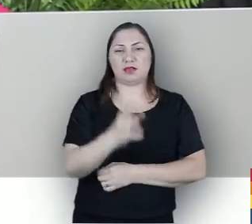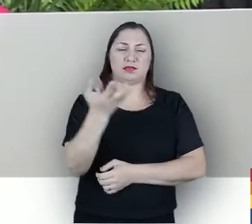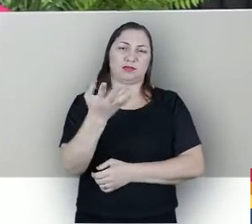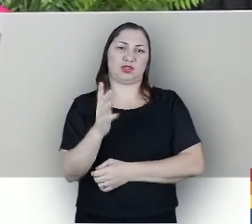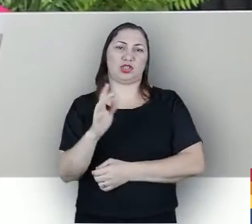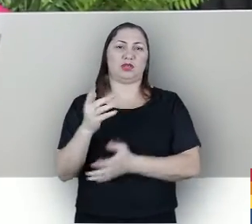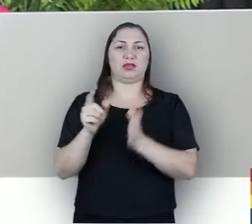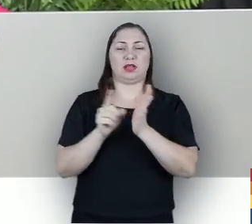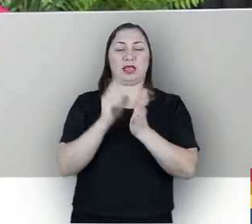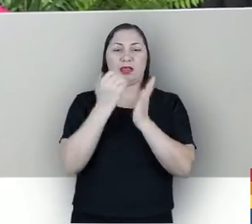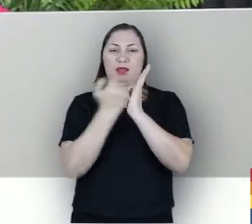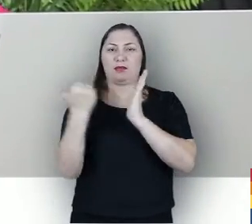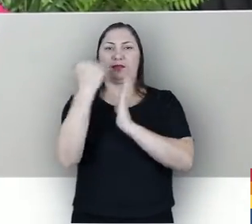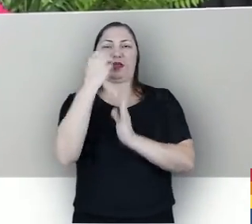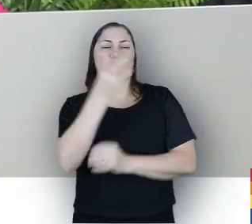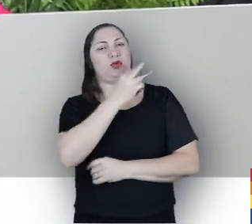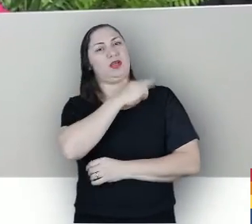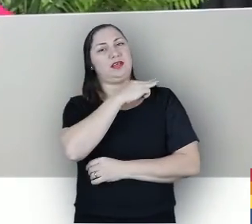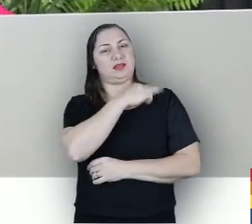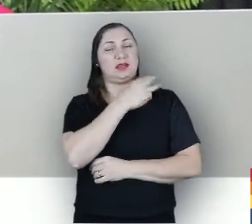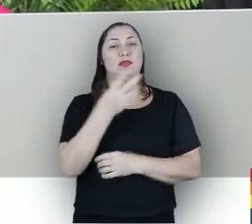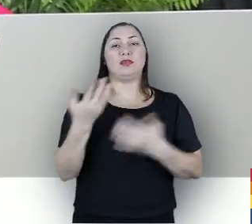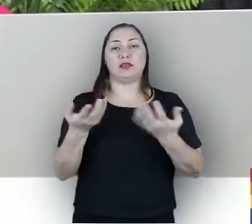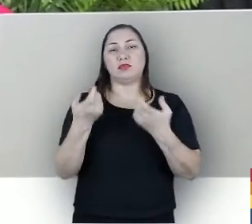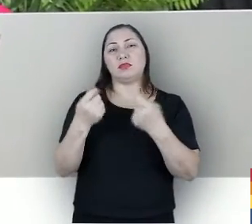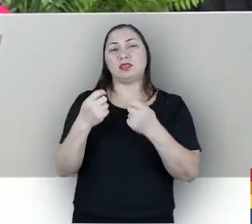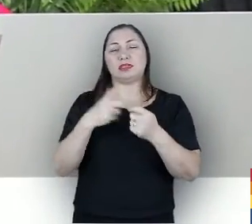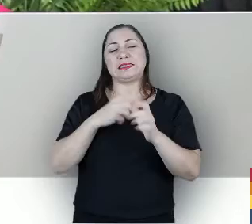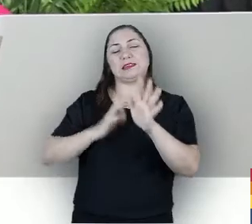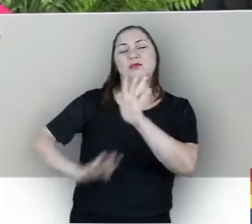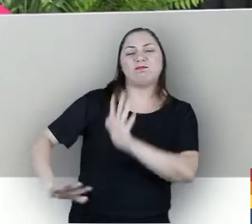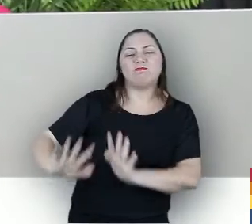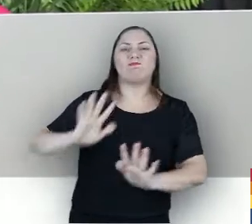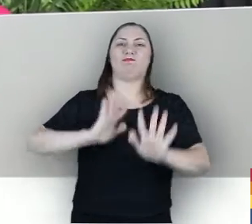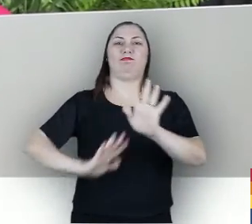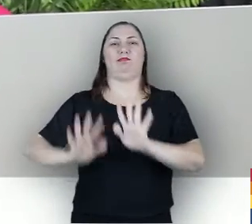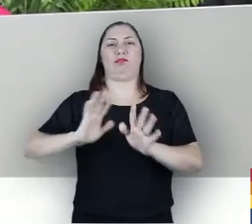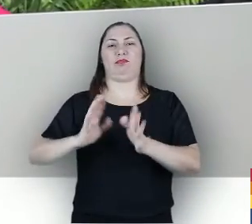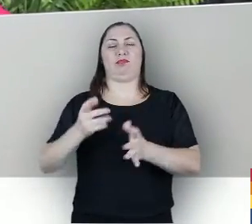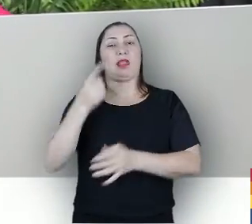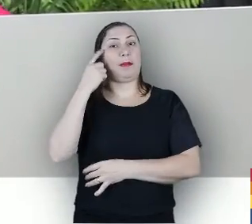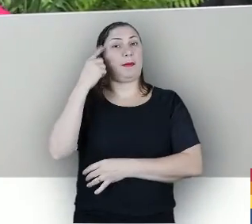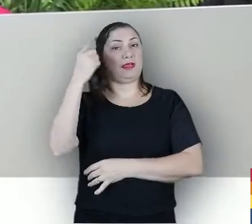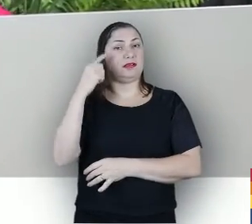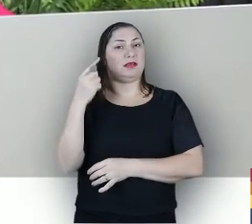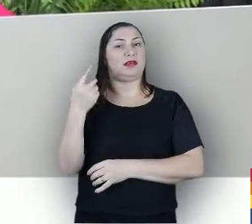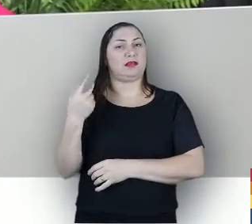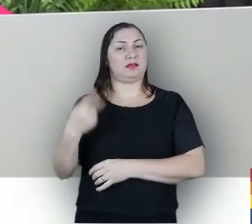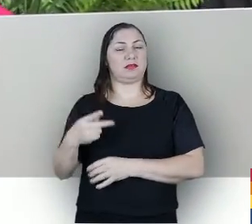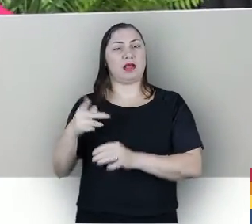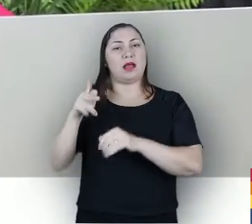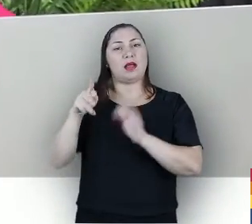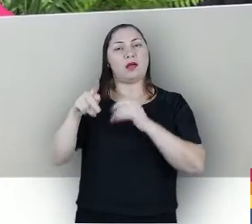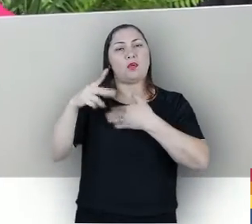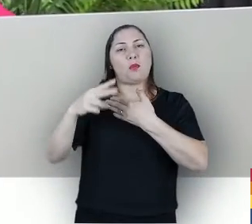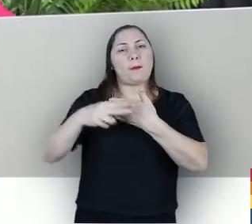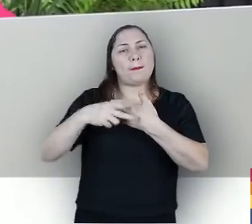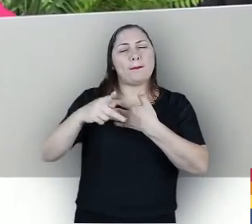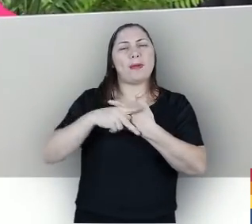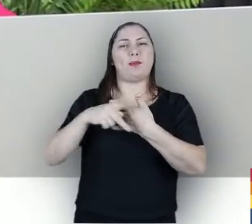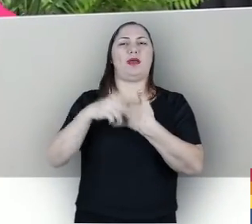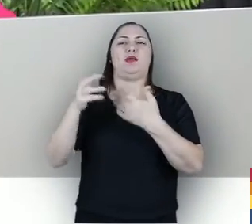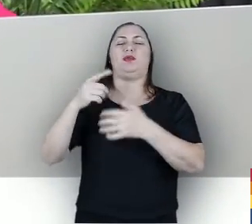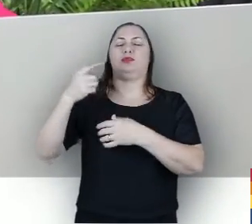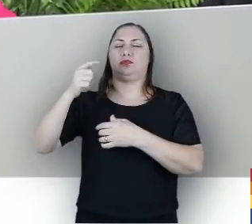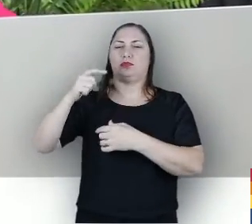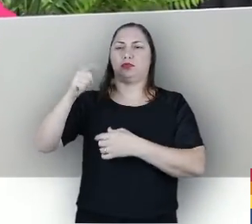ele precisa da habilidade X para poder chegar lá no segundo ano, ele conseguir compreender um conteúdo adequadamente, fazer alguma resolução de